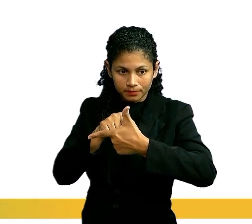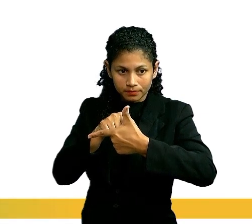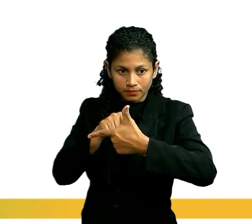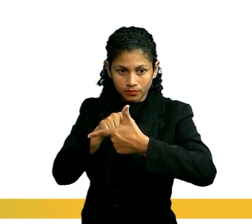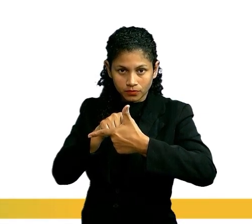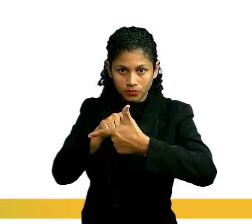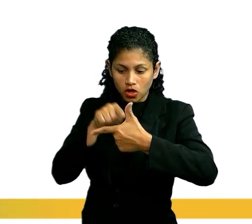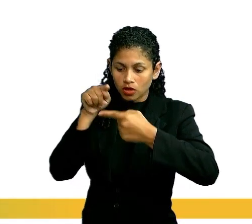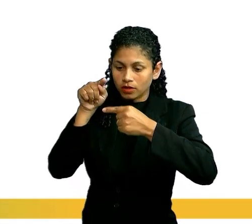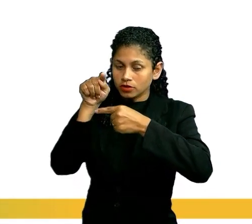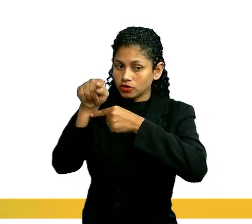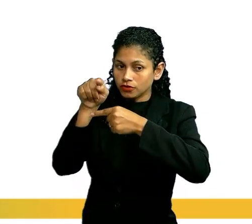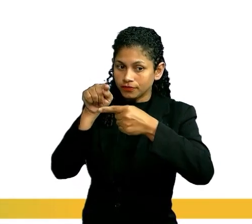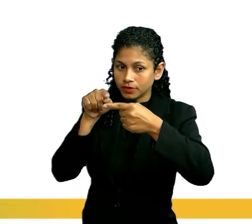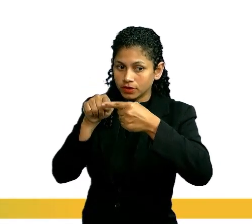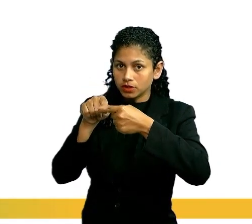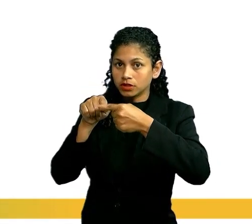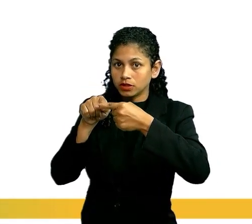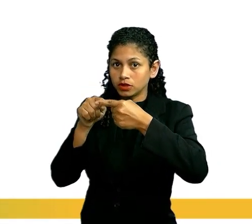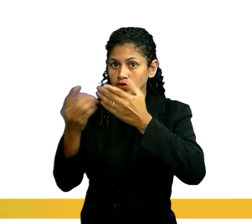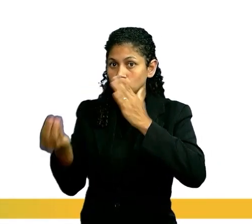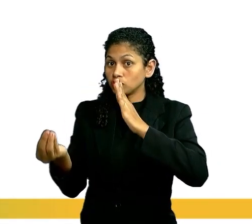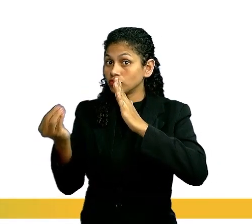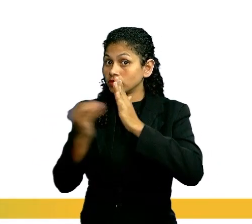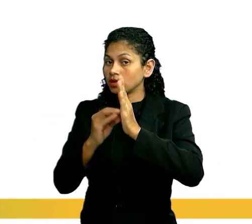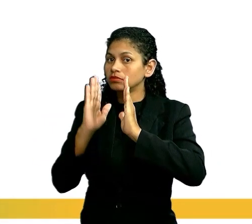pelo cateto adjacente que foi dado na figura.